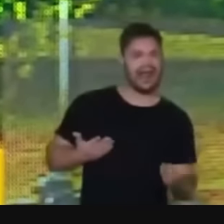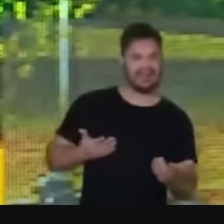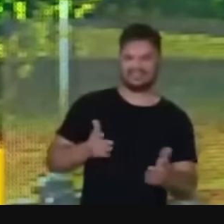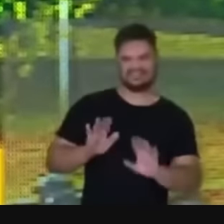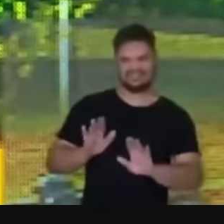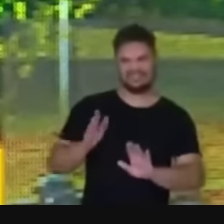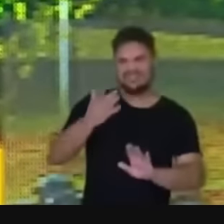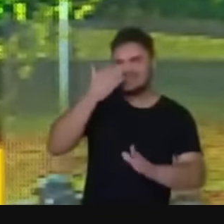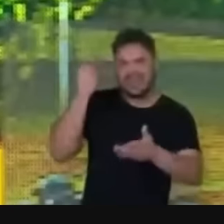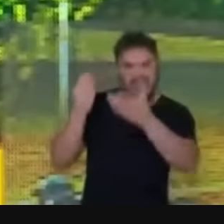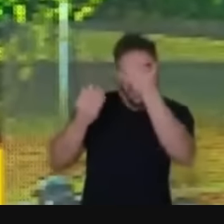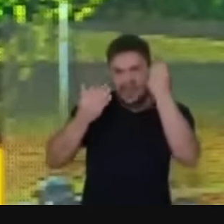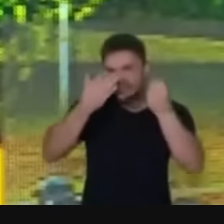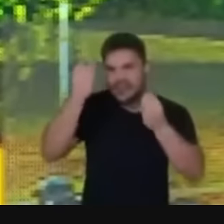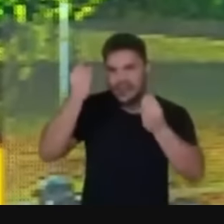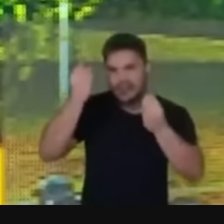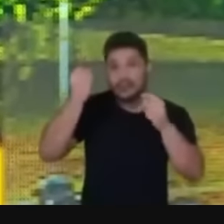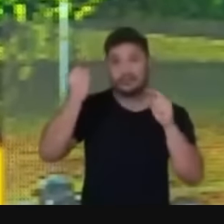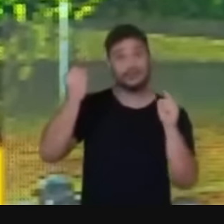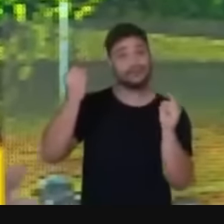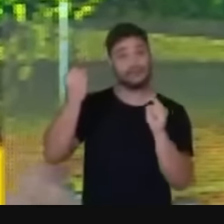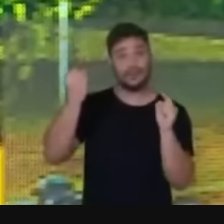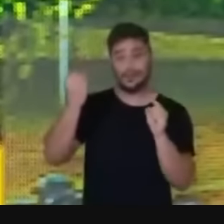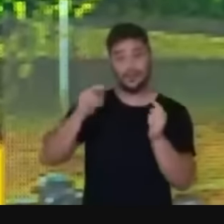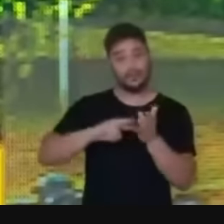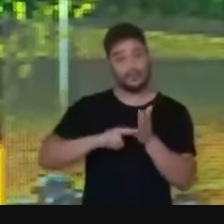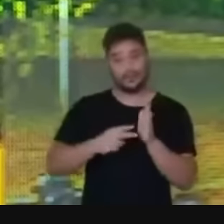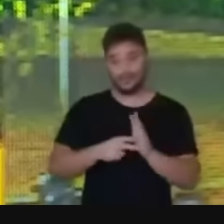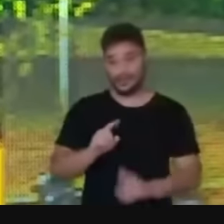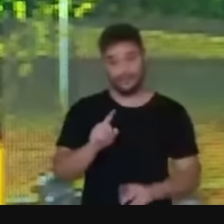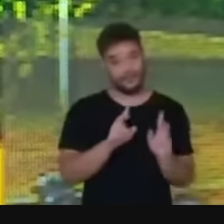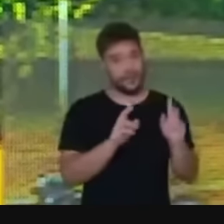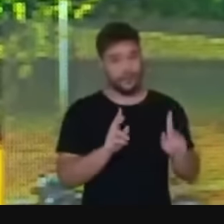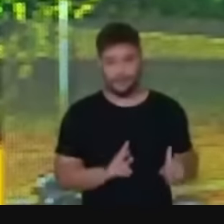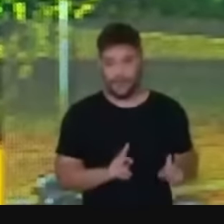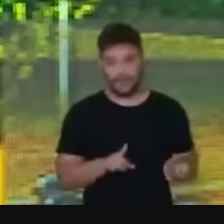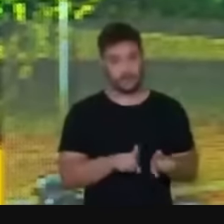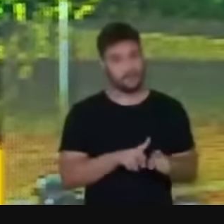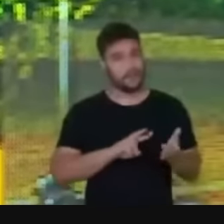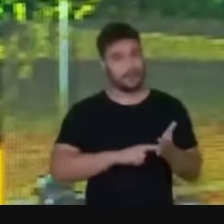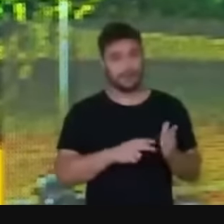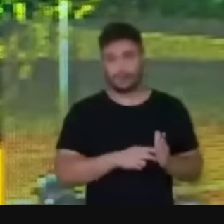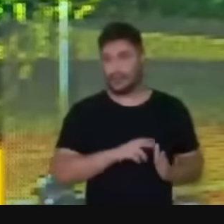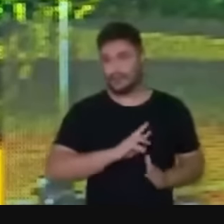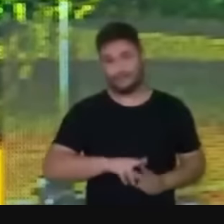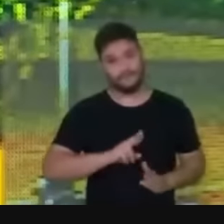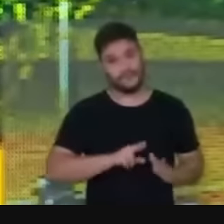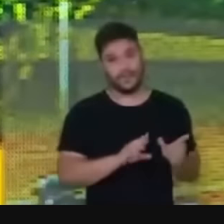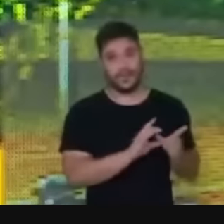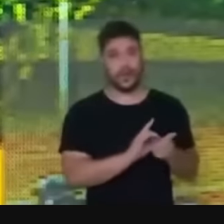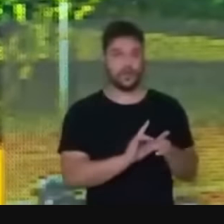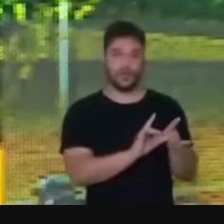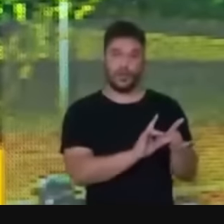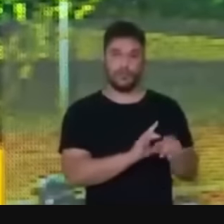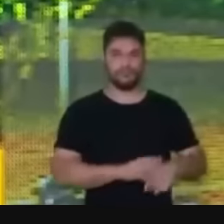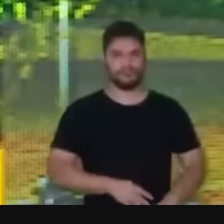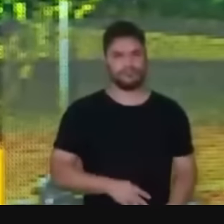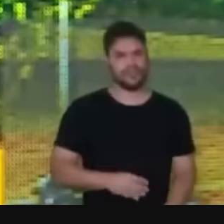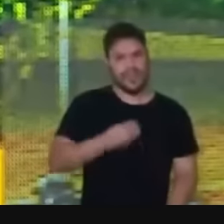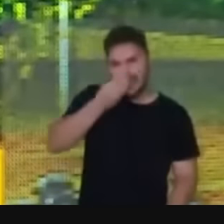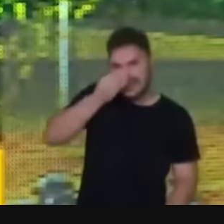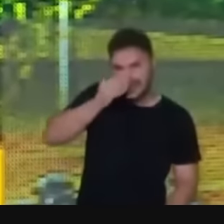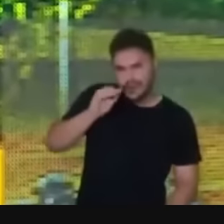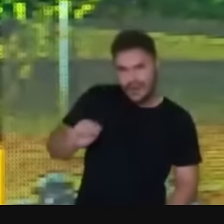da mesma maneira, não significa nem paz, nem união, pois ignorar tão grave